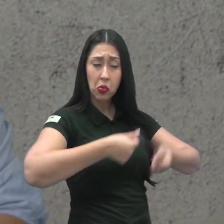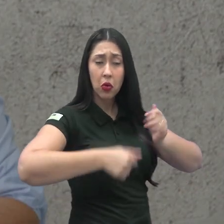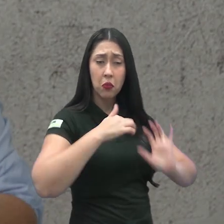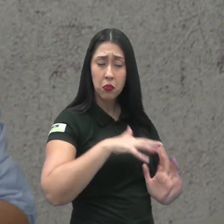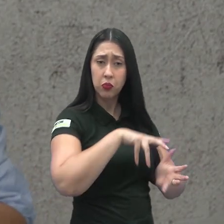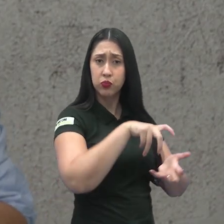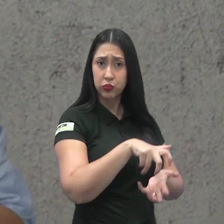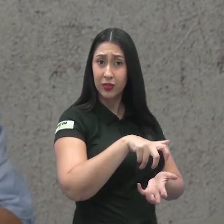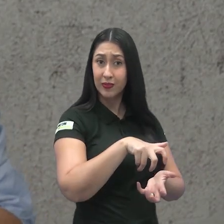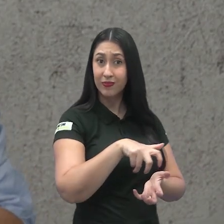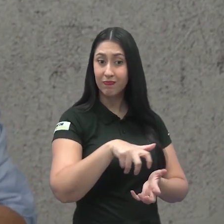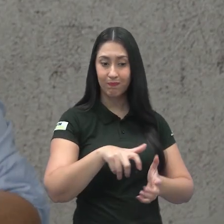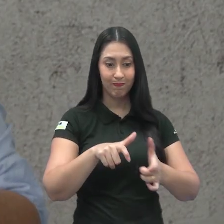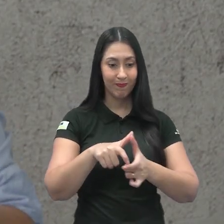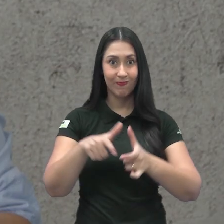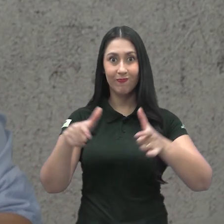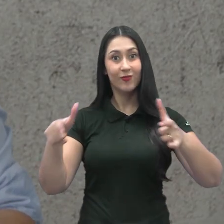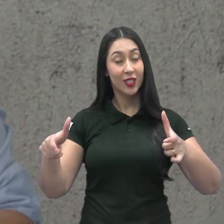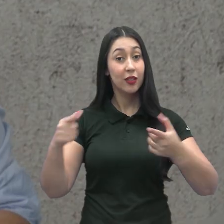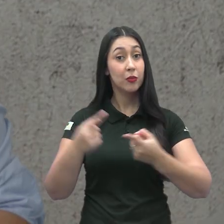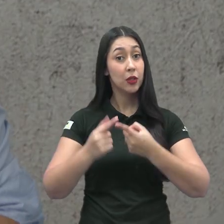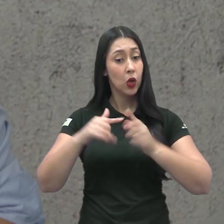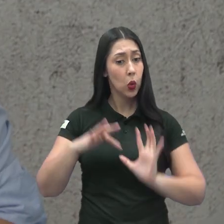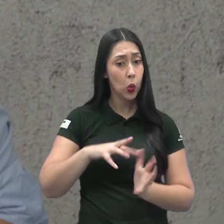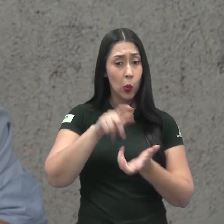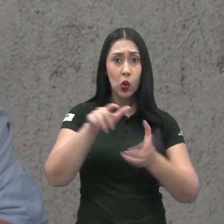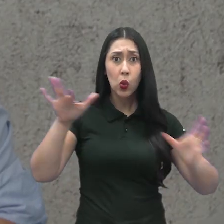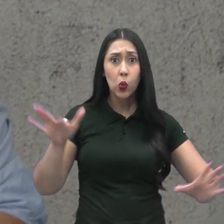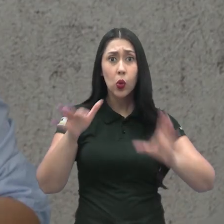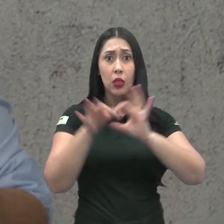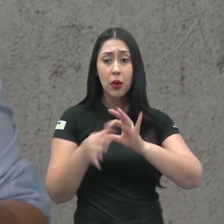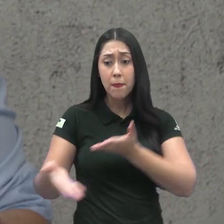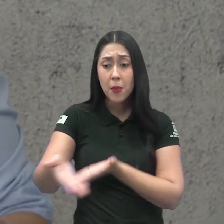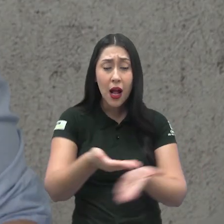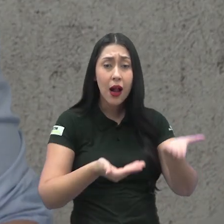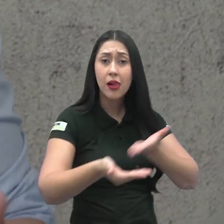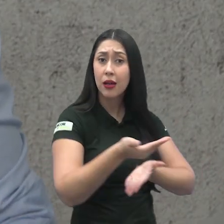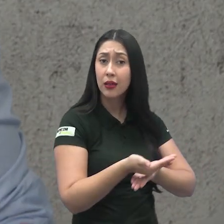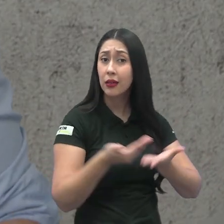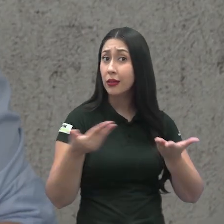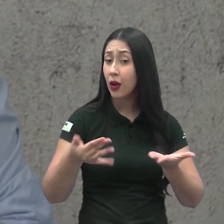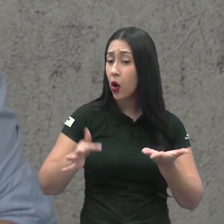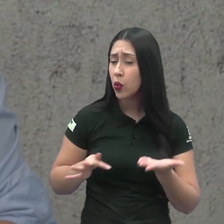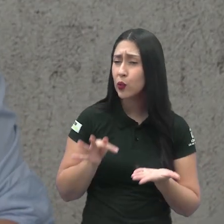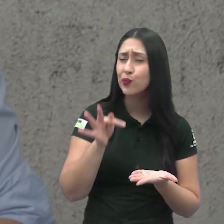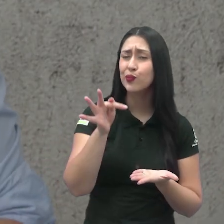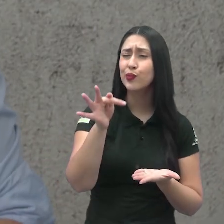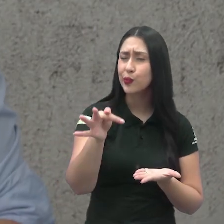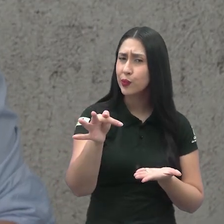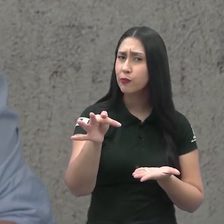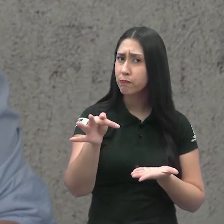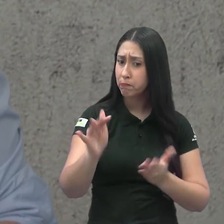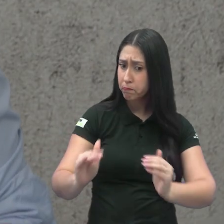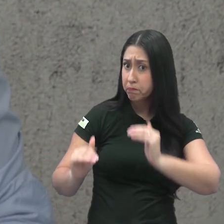exterior tem ganhado cada vez mais espaço em um mundo globalizado. E o futuro da área aponta, para uma